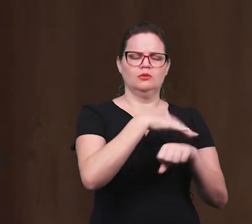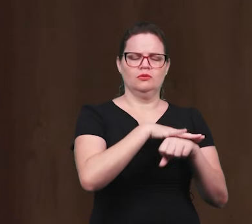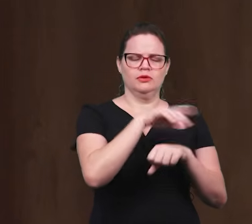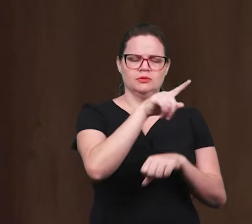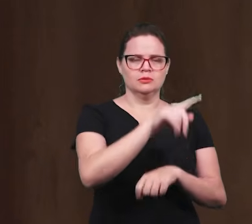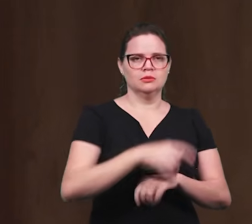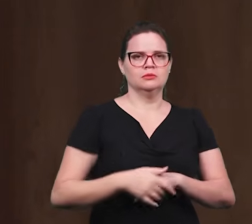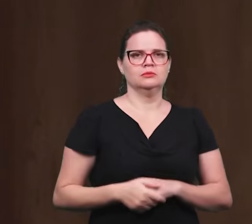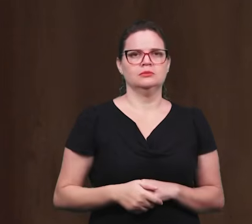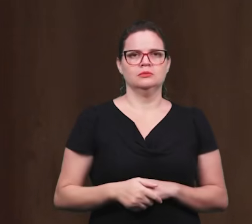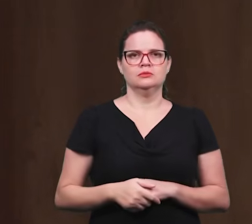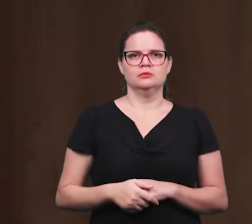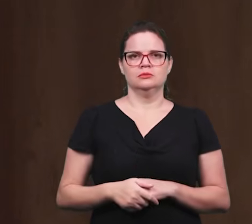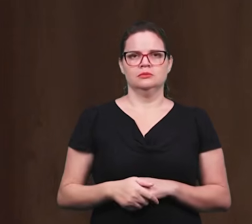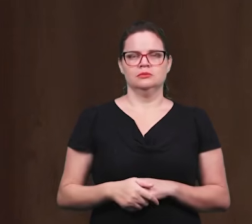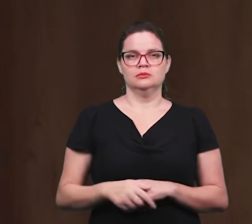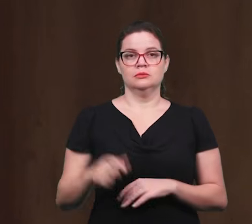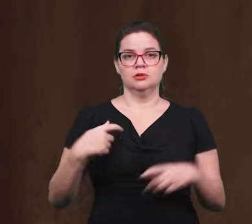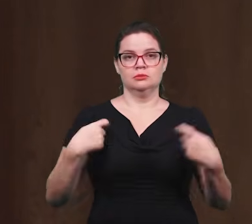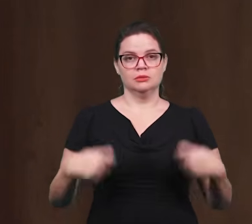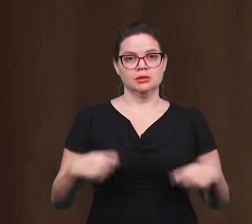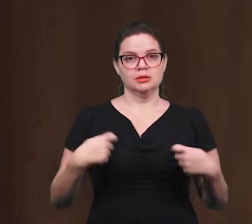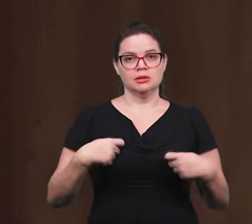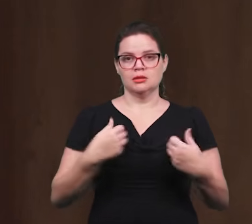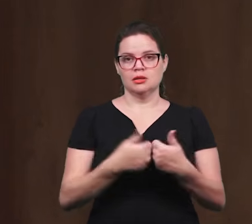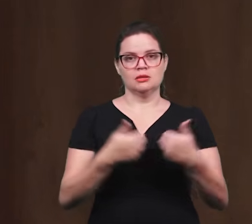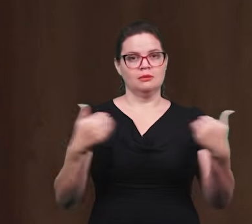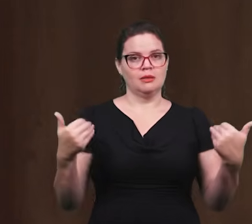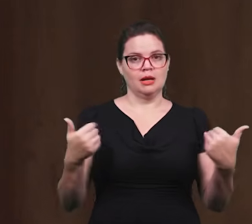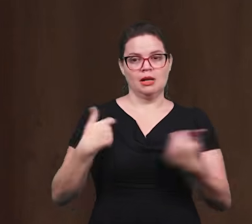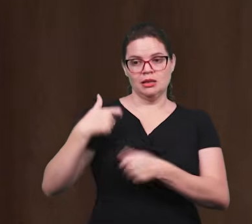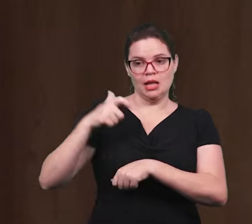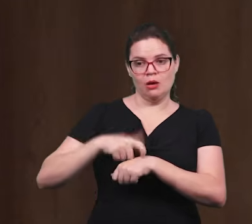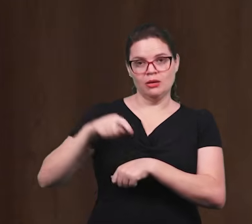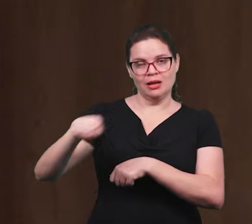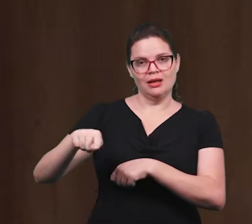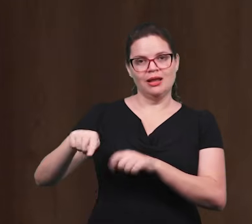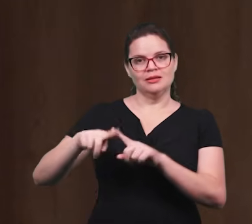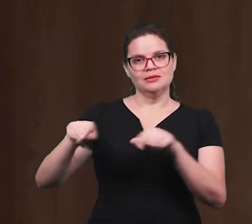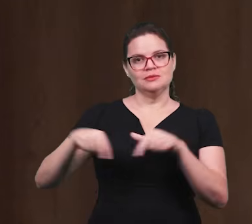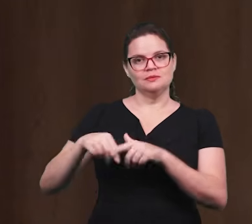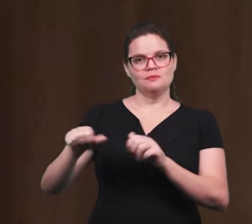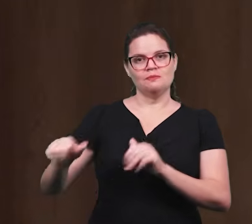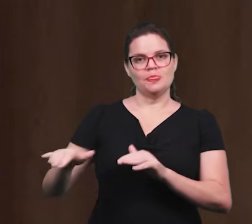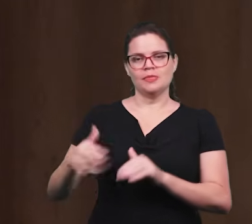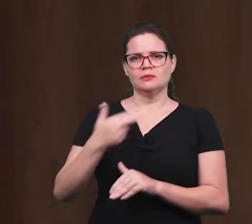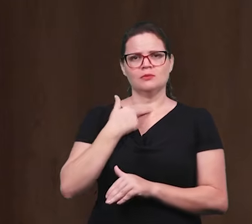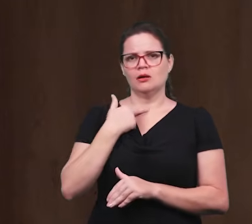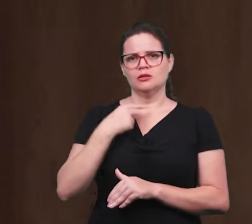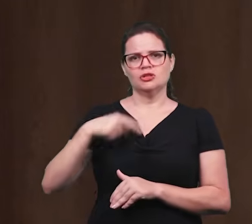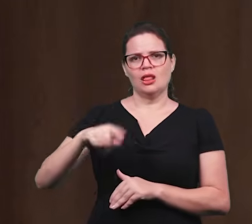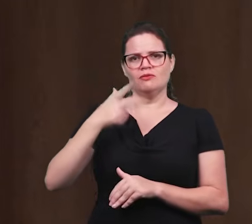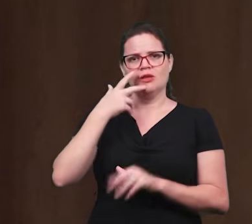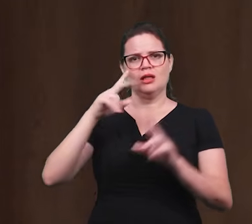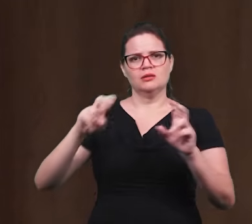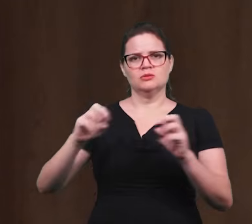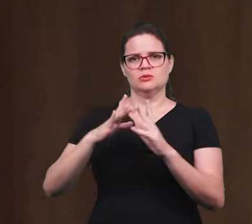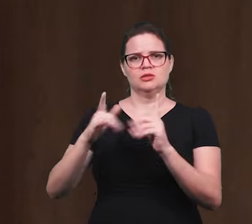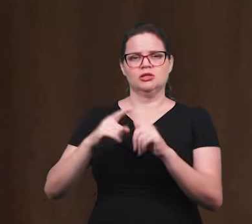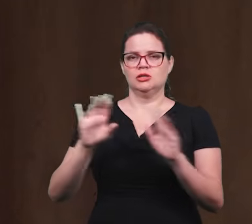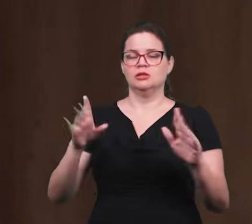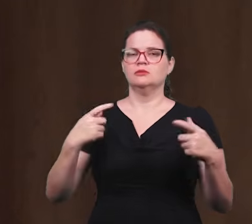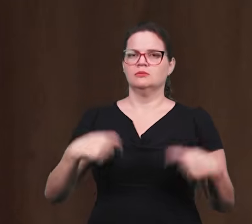igreja. Então eu tive que deixar bem claro para ela que naquele momento, porque ela queria misturar as coisas. Então a gente tem que